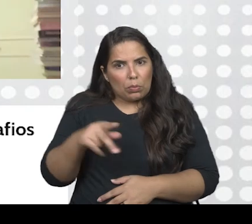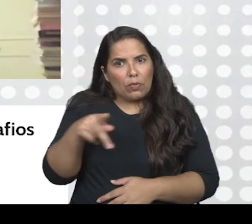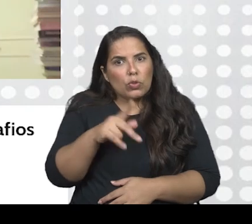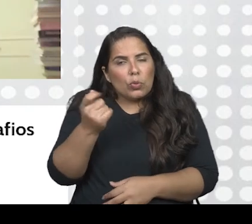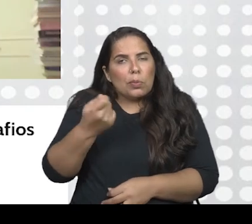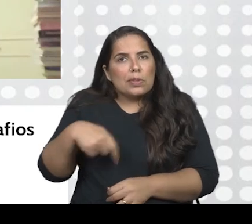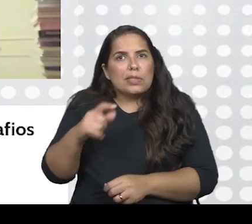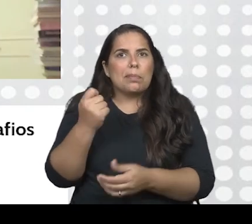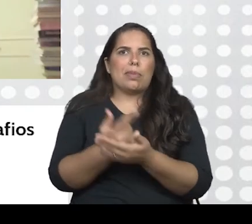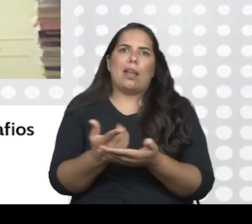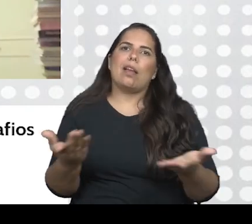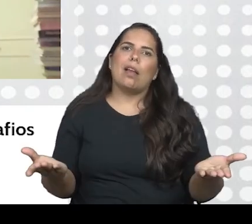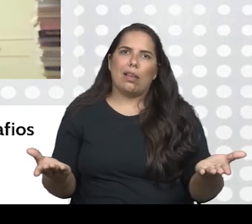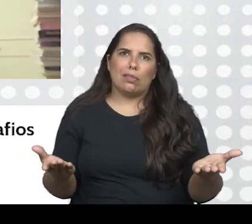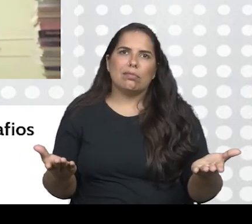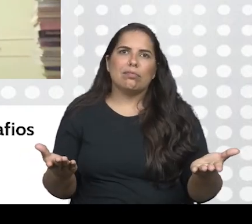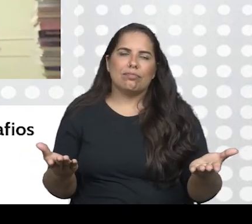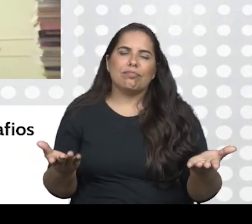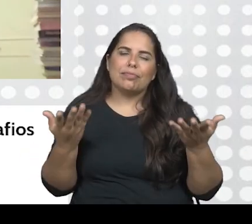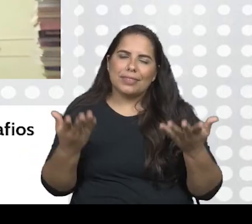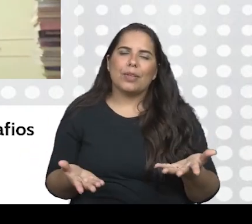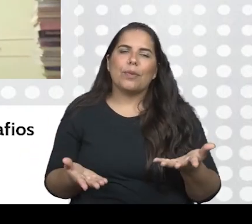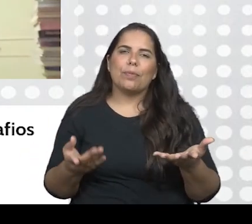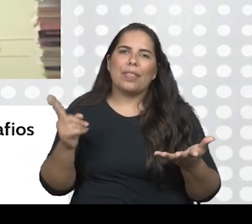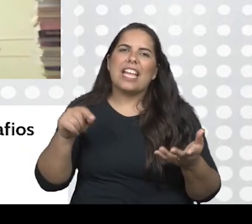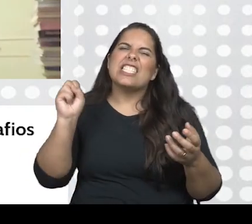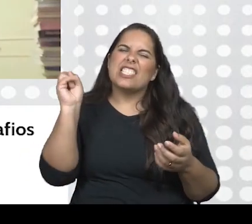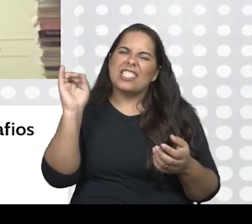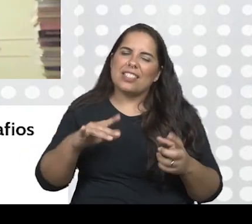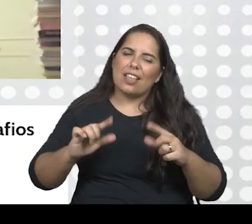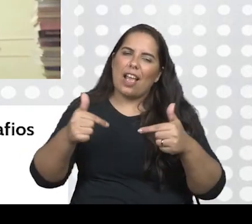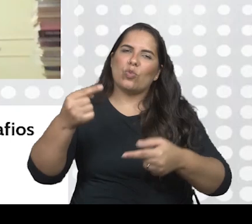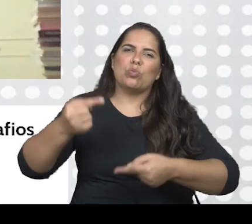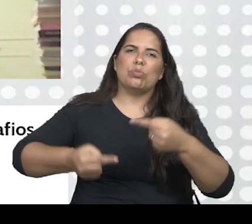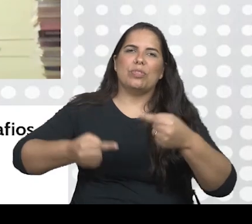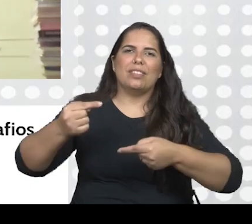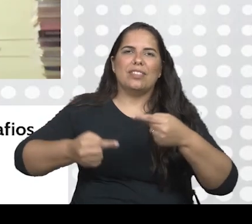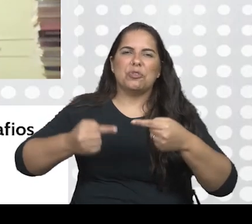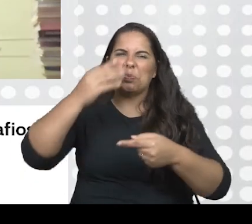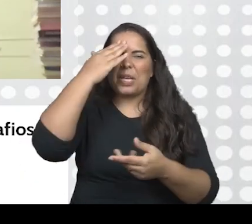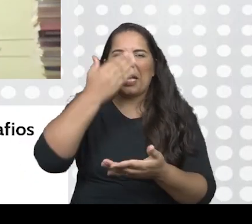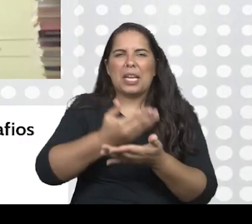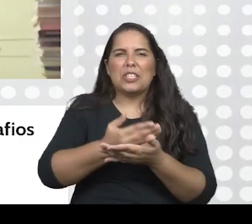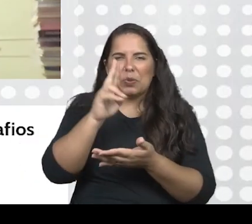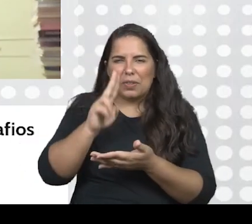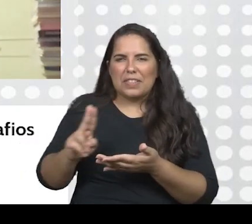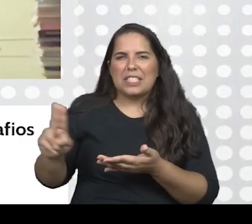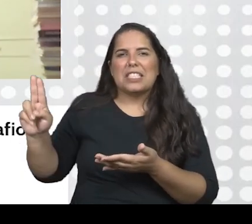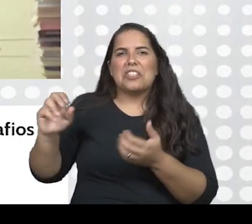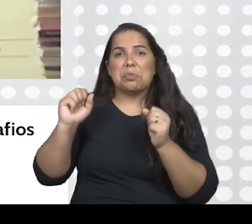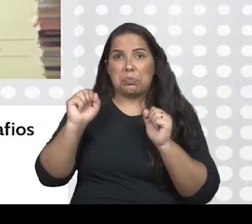não precisem pagar por esse curso. Então, sim, um ato político, e eu acredito que a universidade